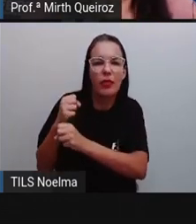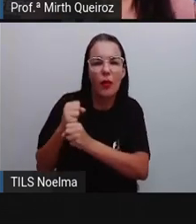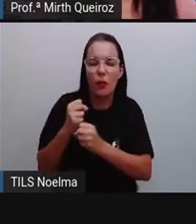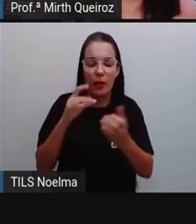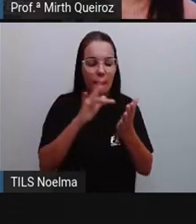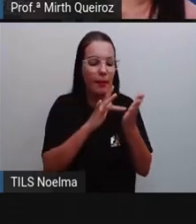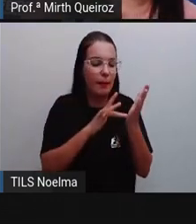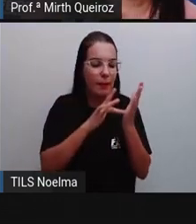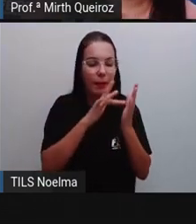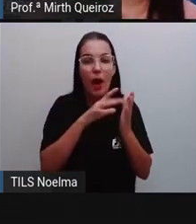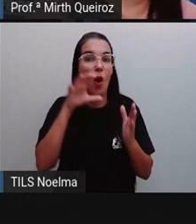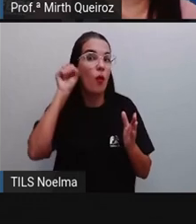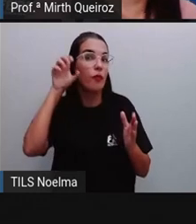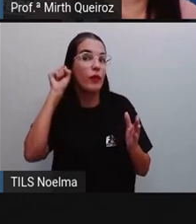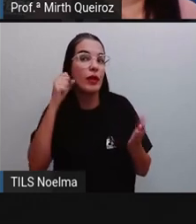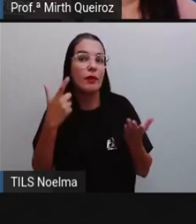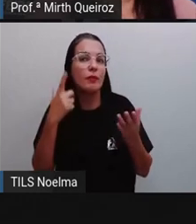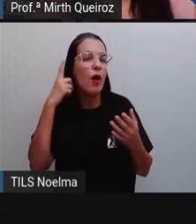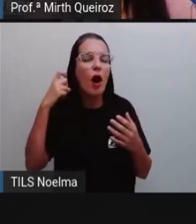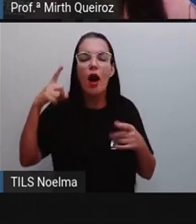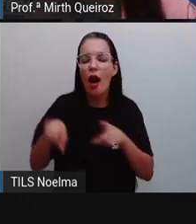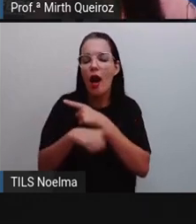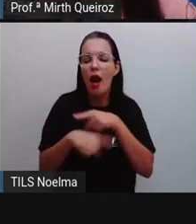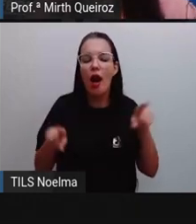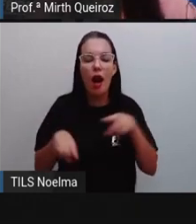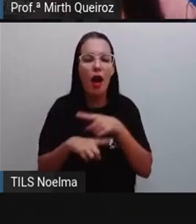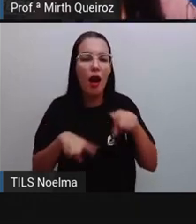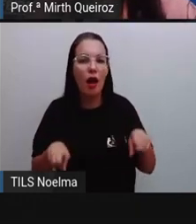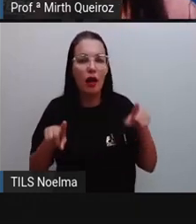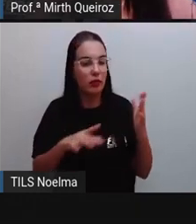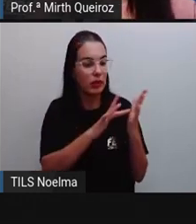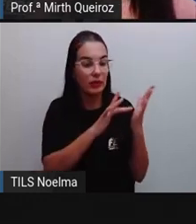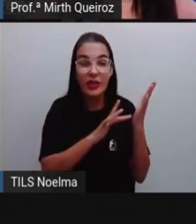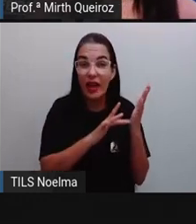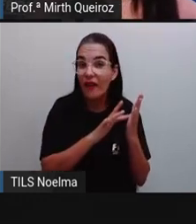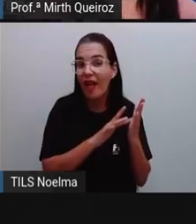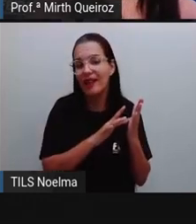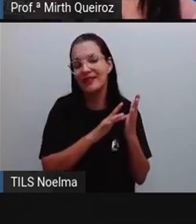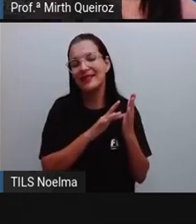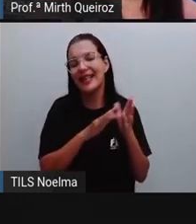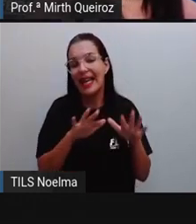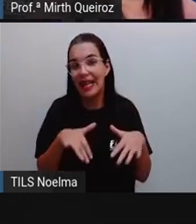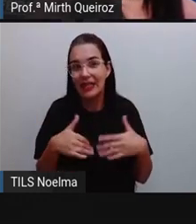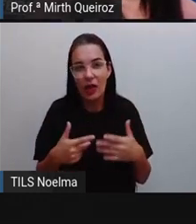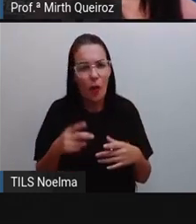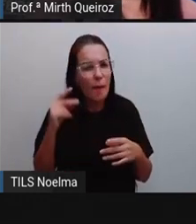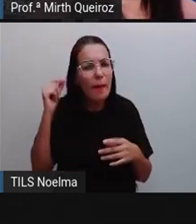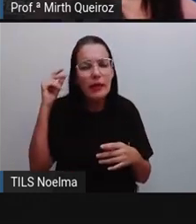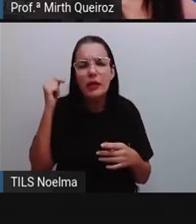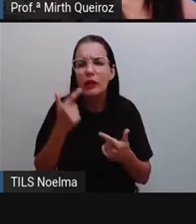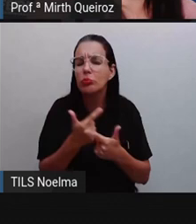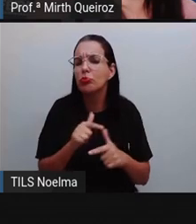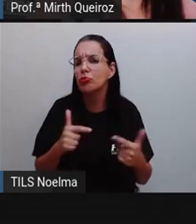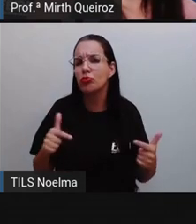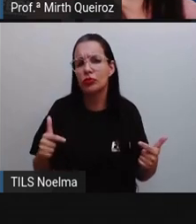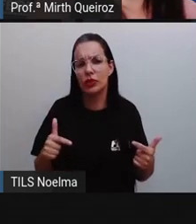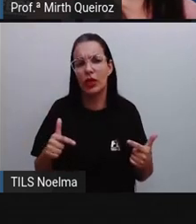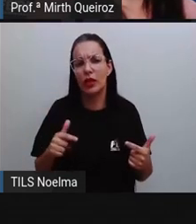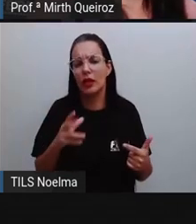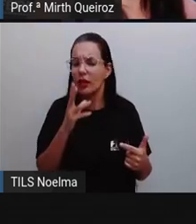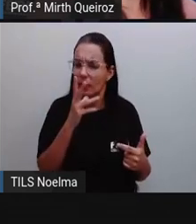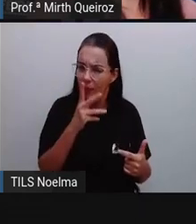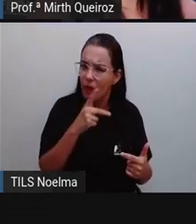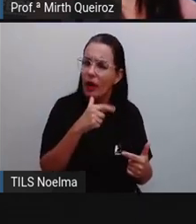calculadora, né? Ouvir músicas através do celular. E mesmo quando foi possível ouvir essas